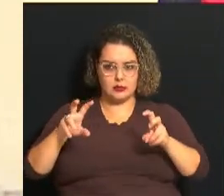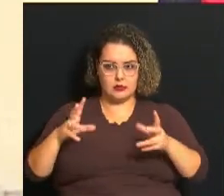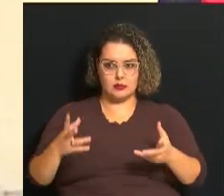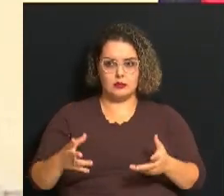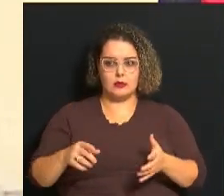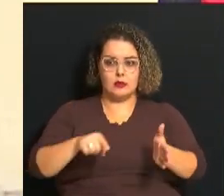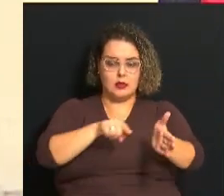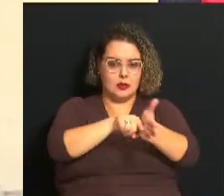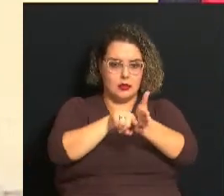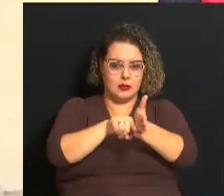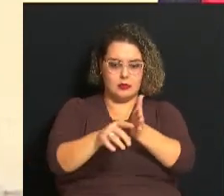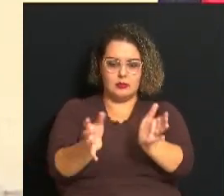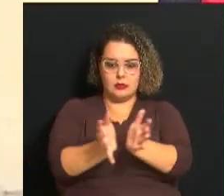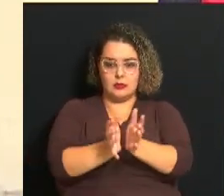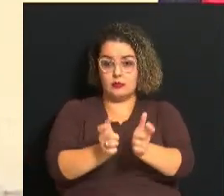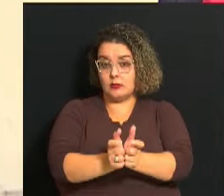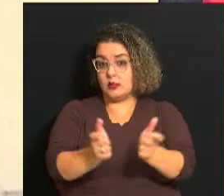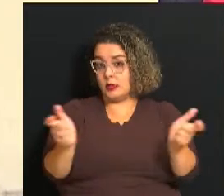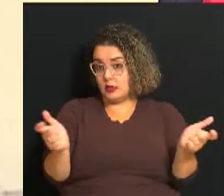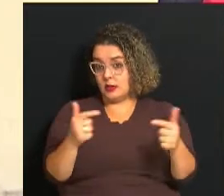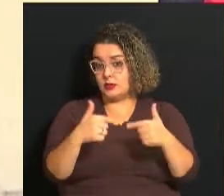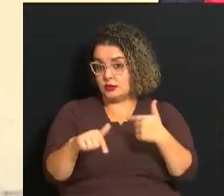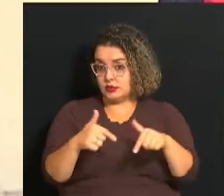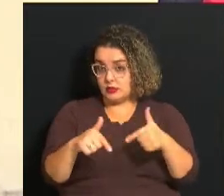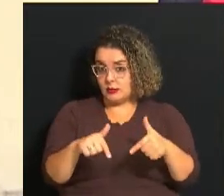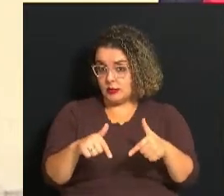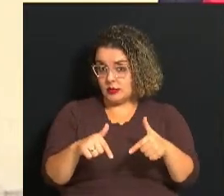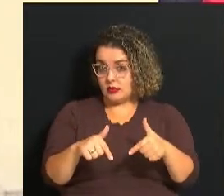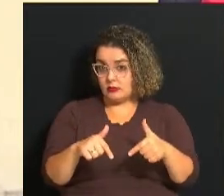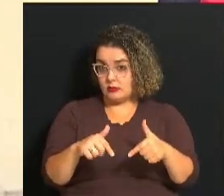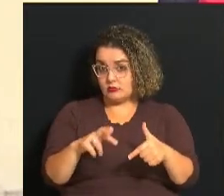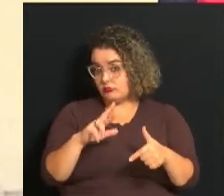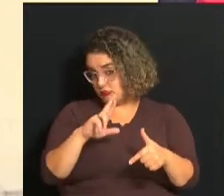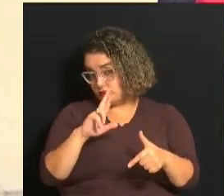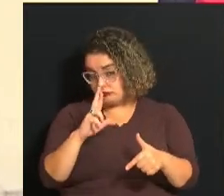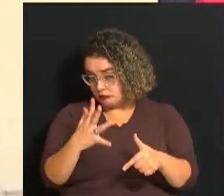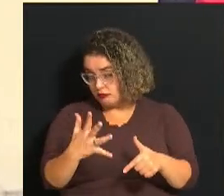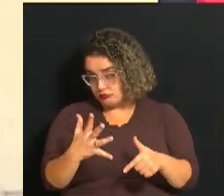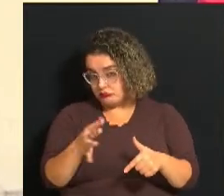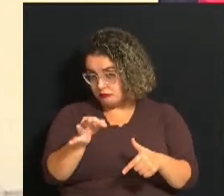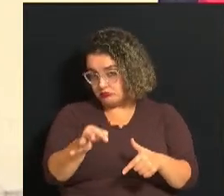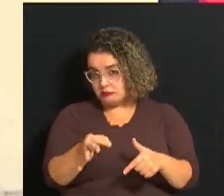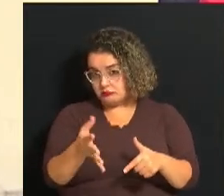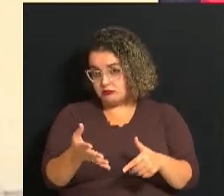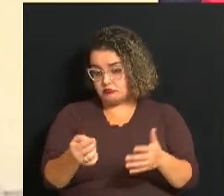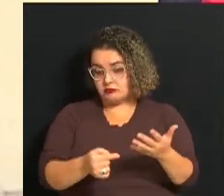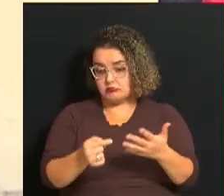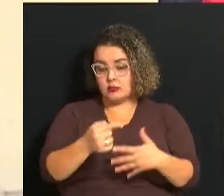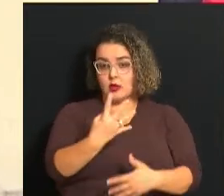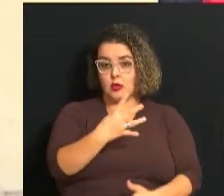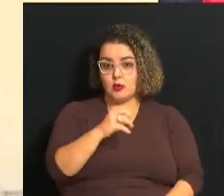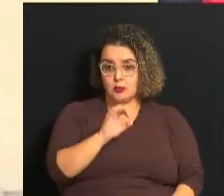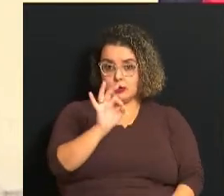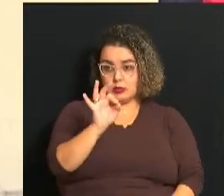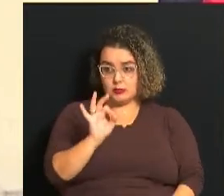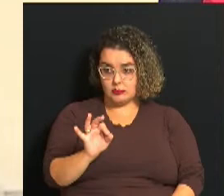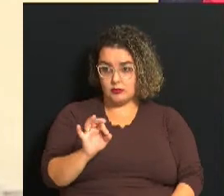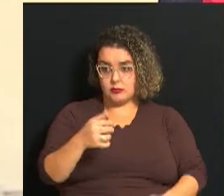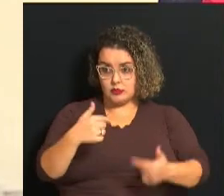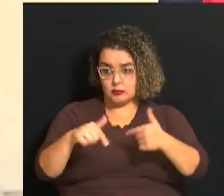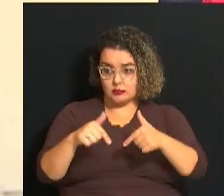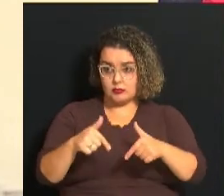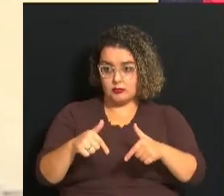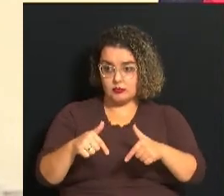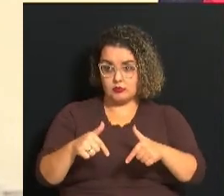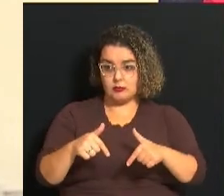ela pesquisou um grupo muito grande trabalhadores e ela chegou a algumas conclusões pontuais quarenta por cento dos trabalhadores e trabalhadoras